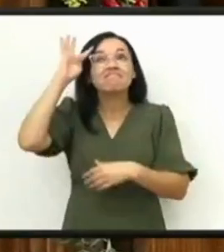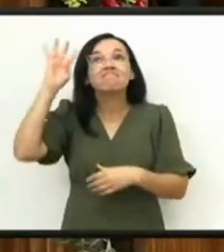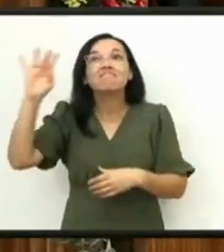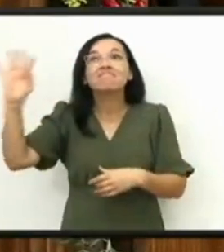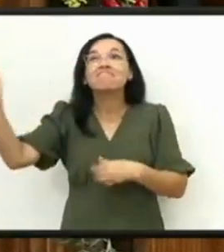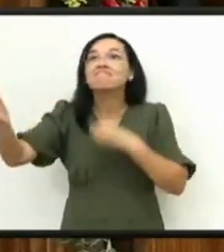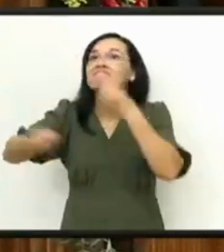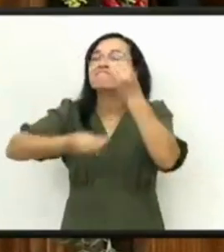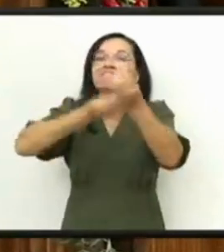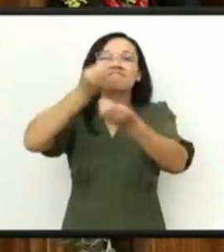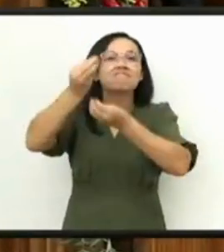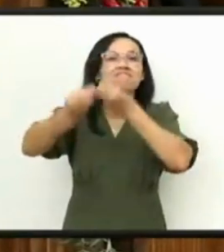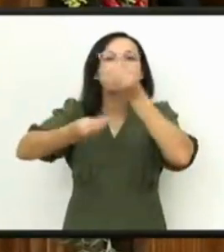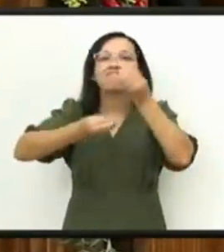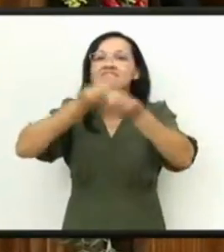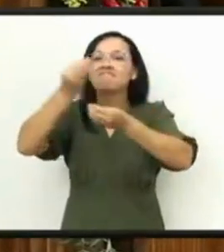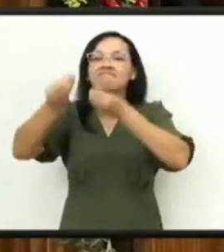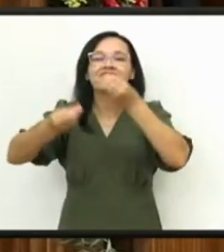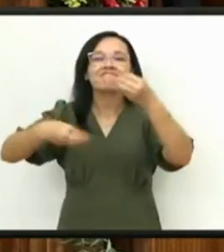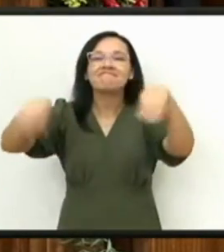Tudo será